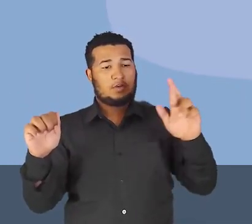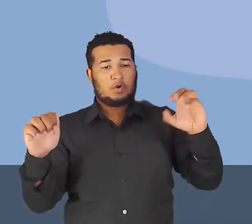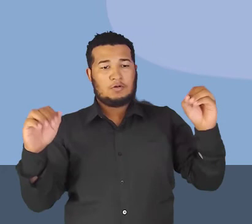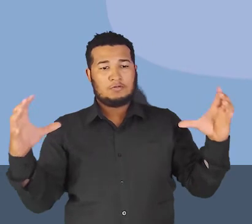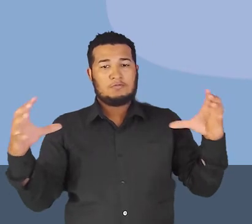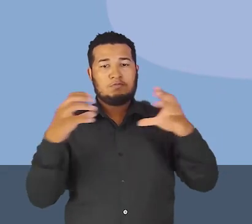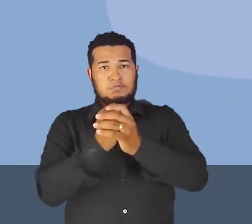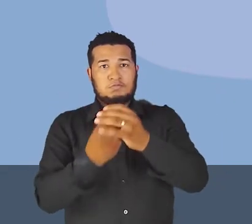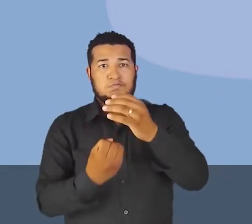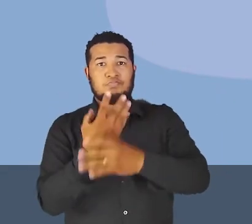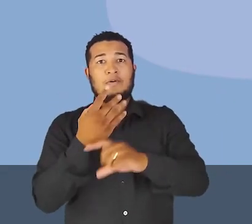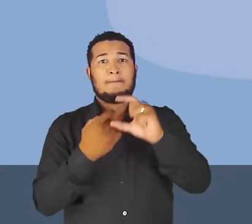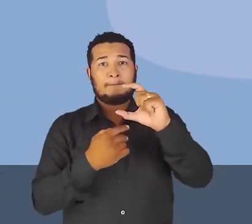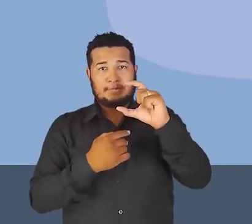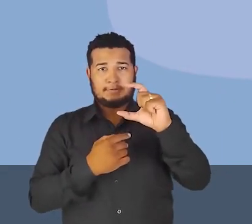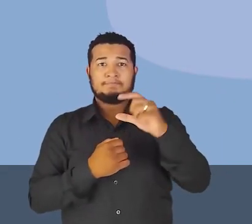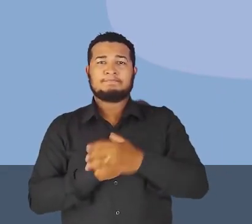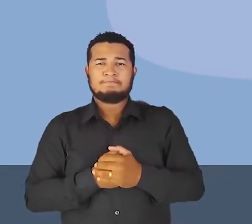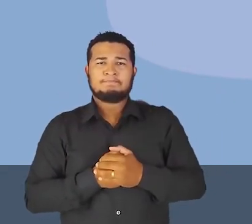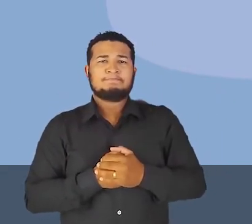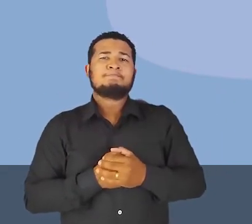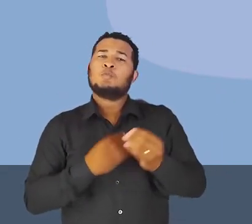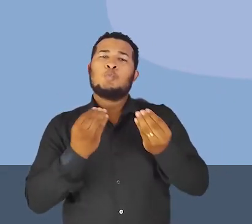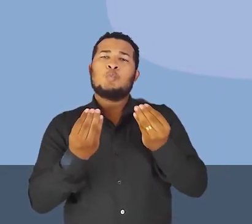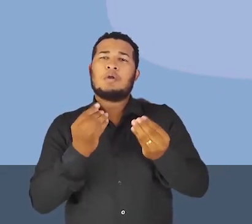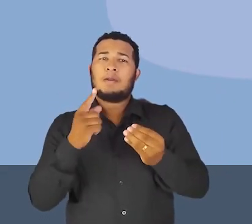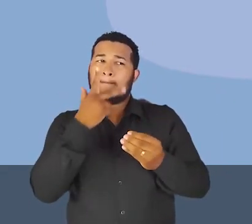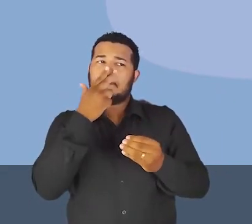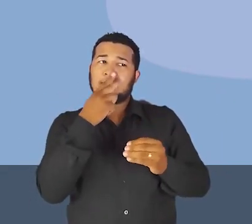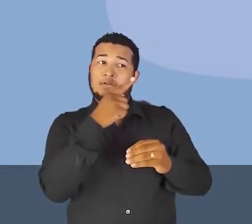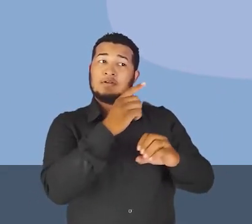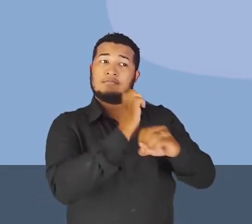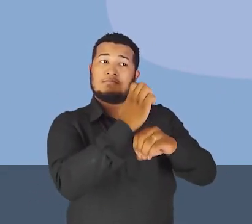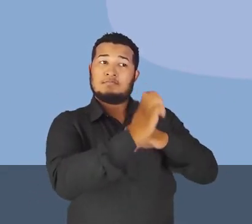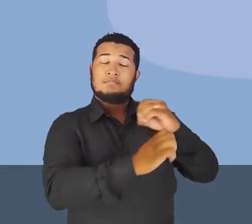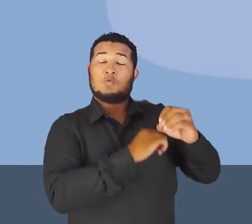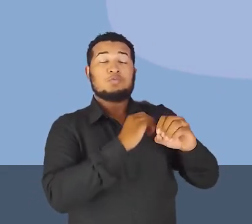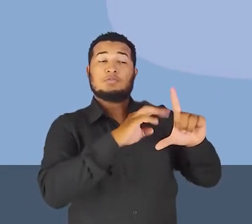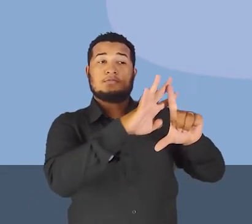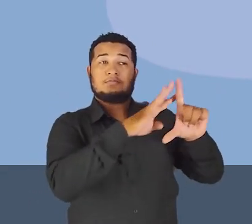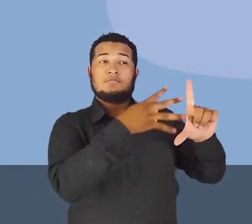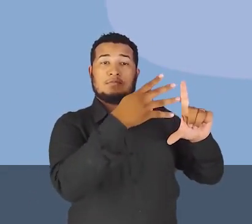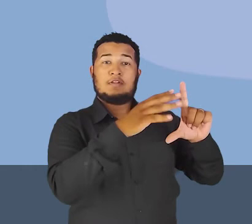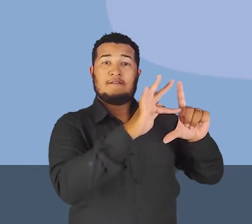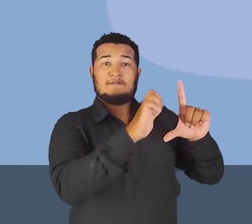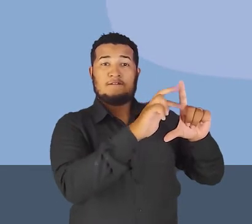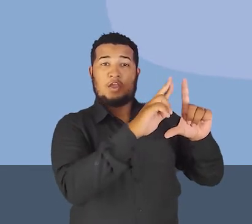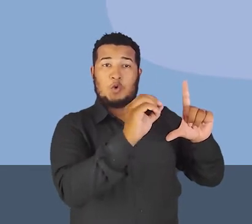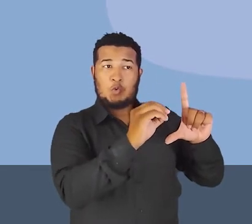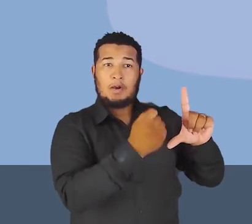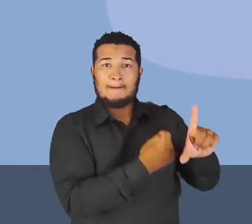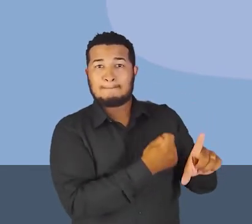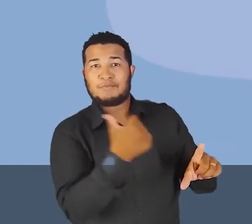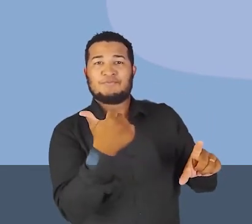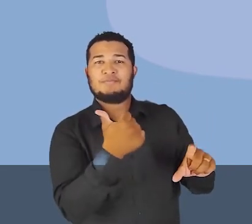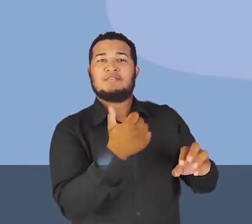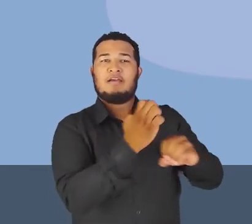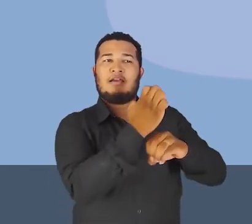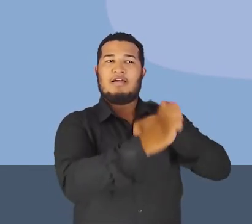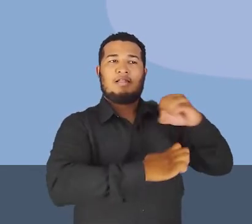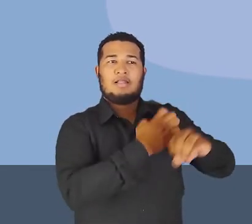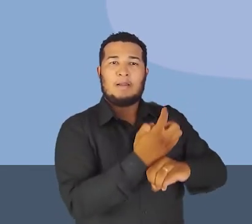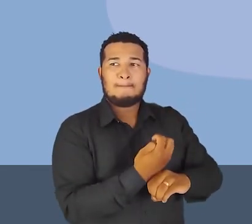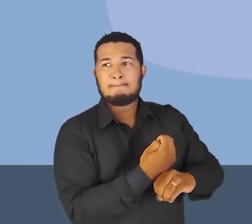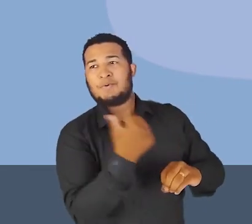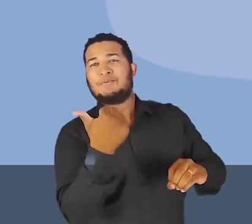prata, metal ferro em solução de ferro. É o ferro que doa elétrons para a prata. Então, olha o que a gente vai ter aí. A gente vai